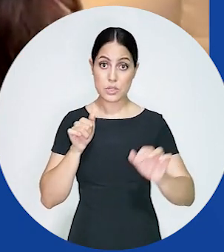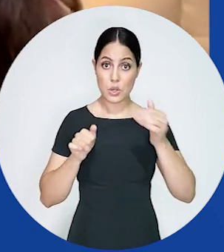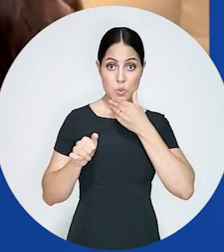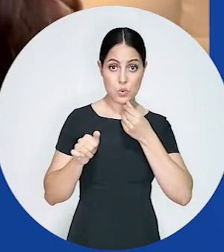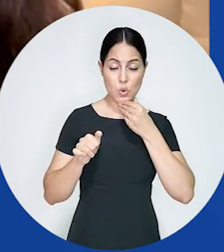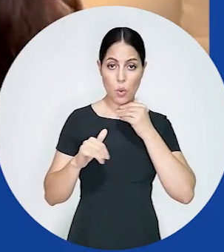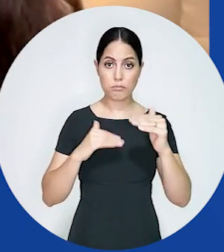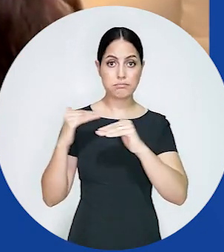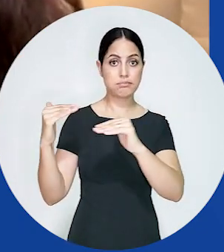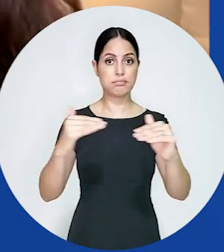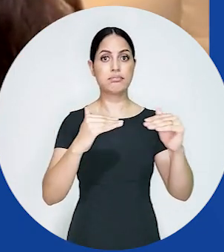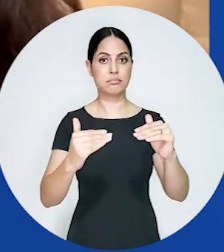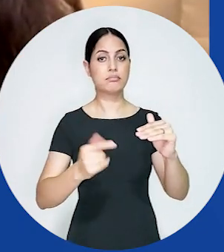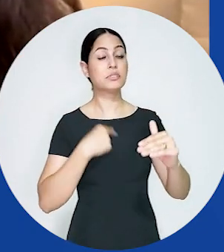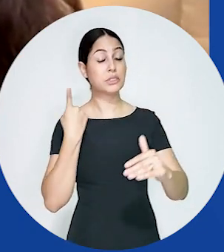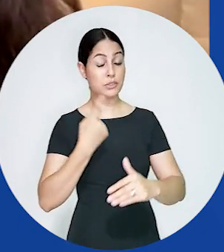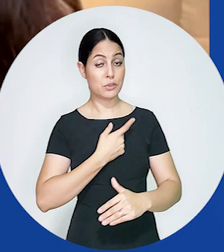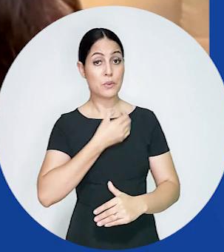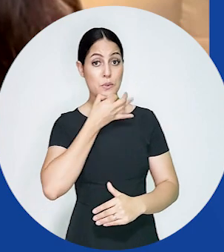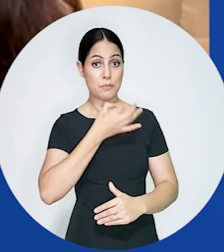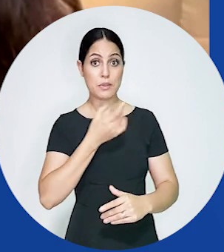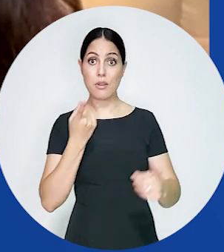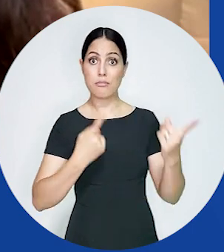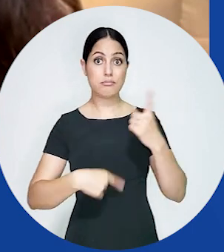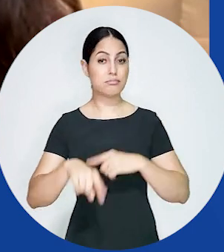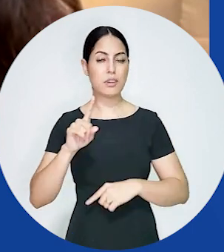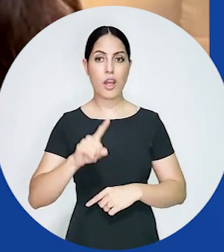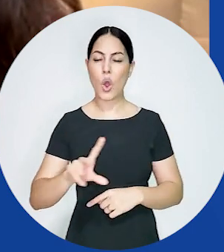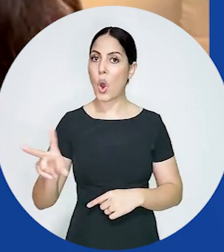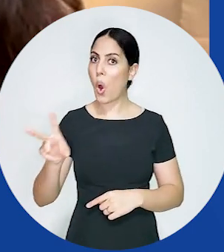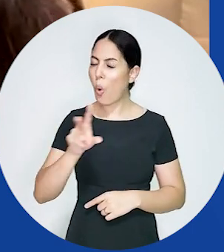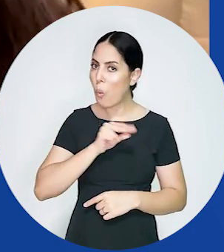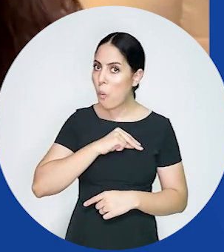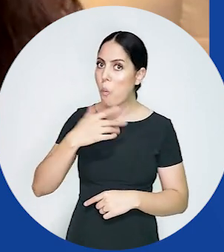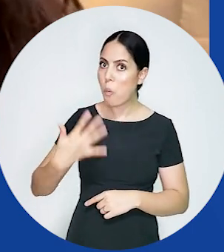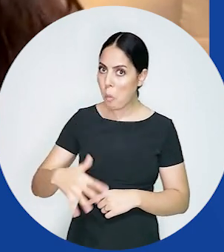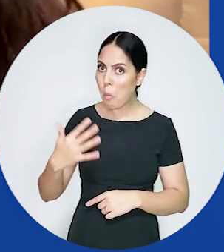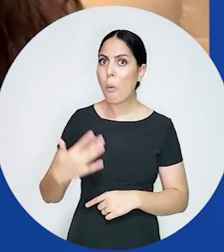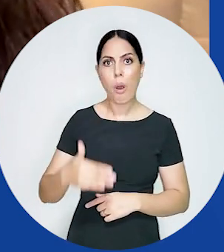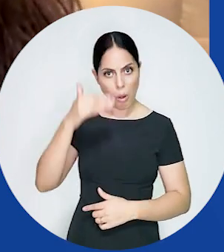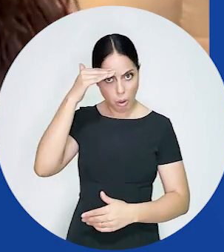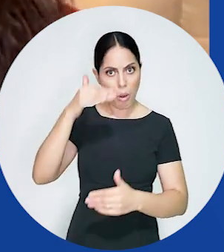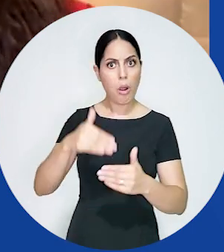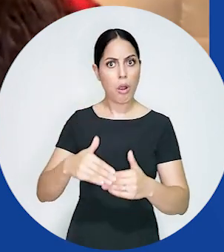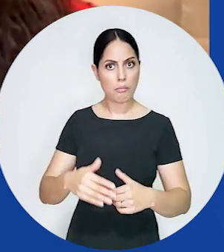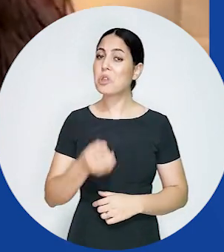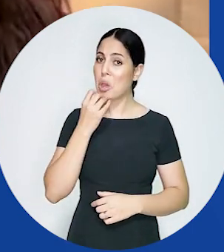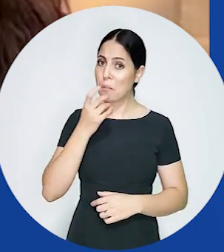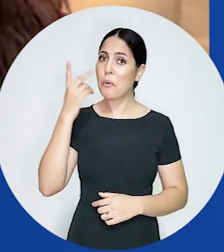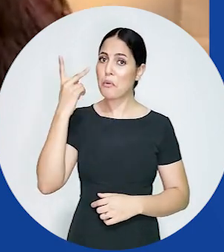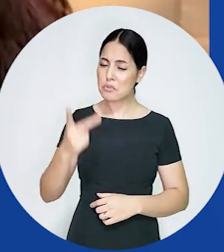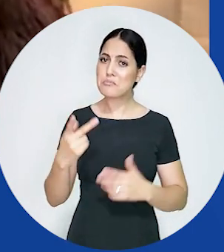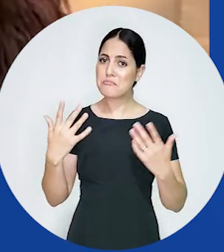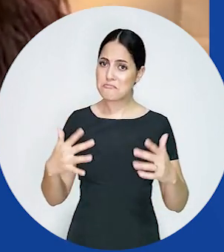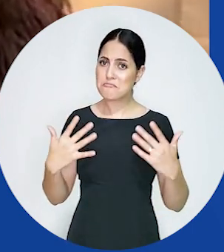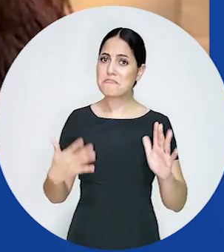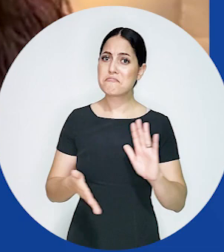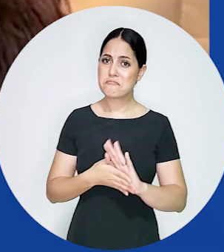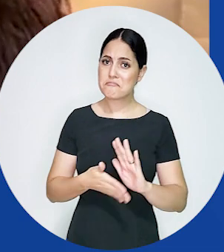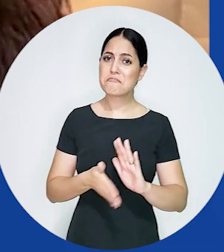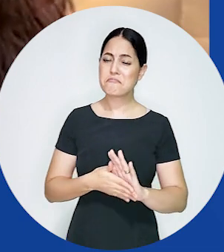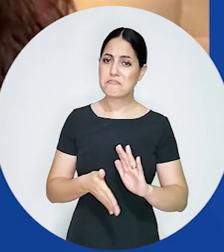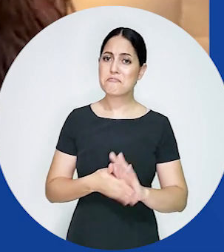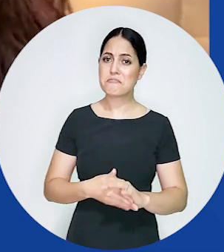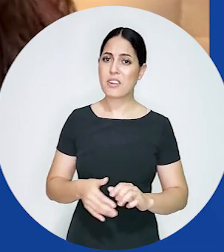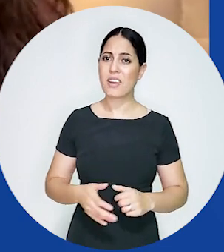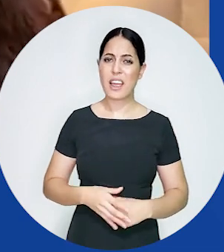e 50% de homens. Eu acho uma transformação, uma revolução. Nossa, uma revolução. Que bom que vocês estão